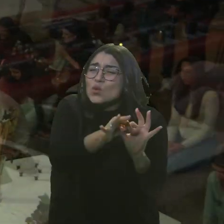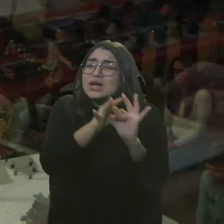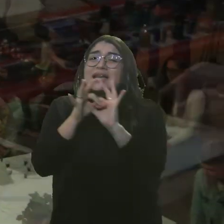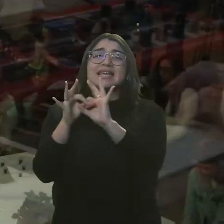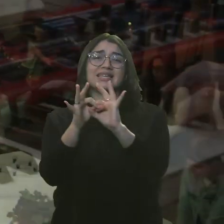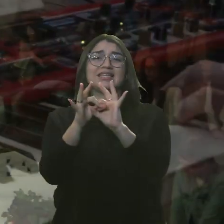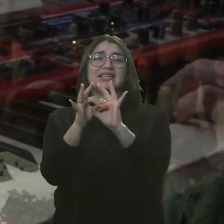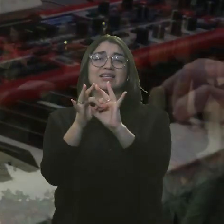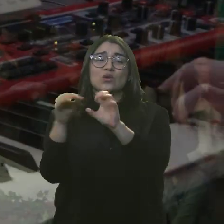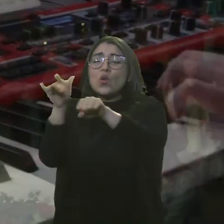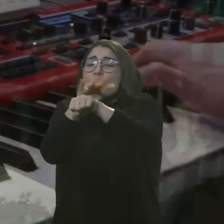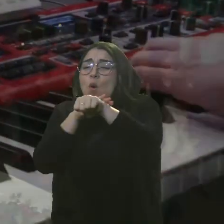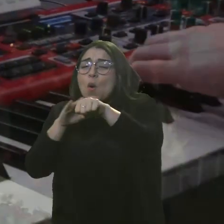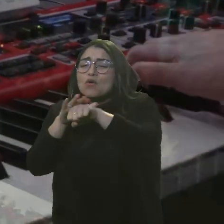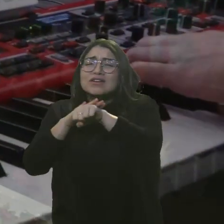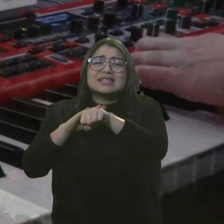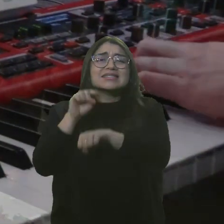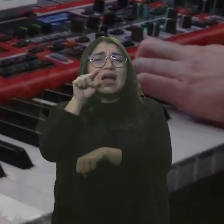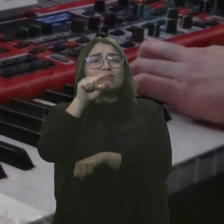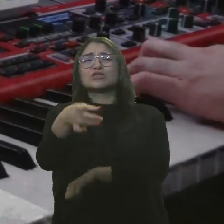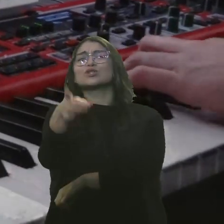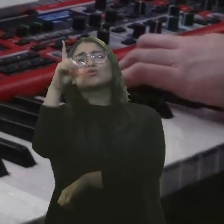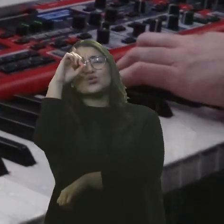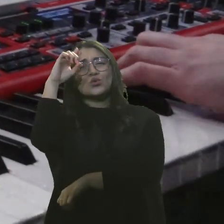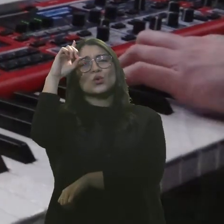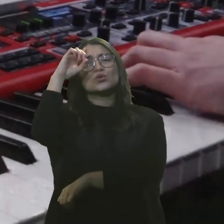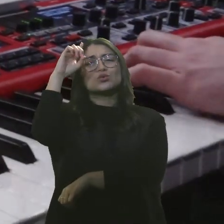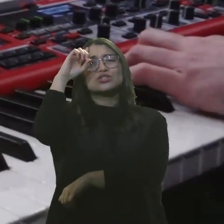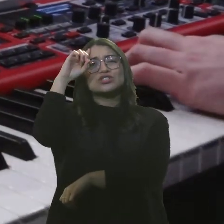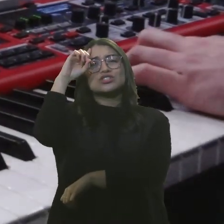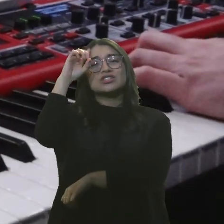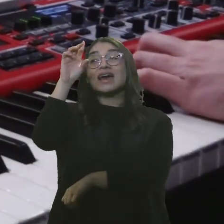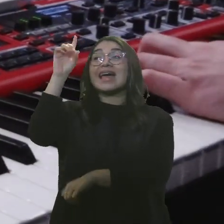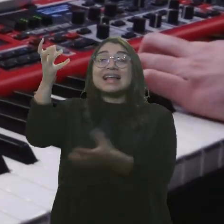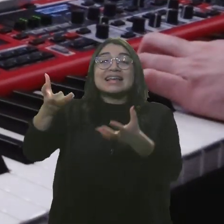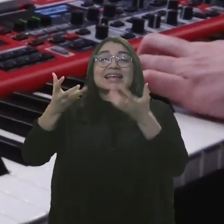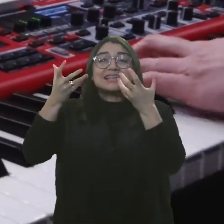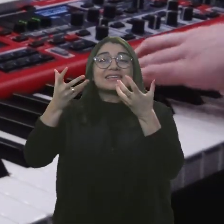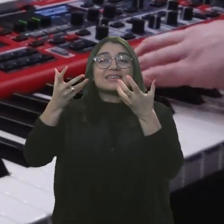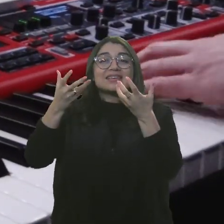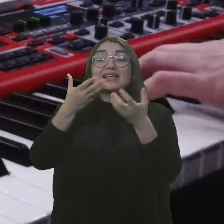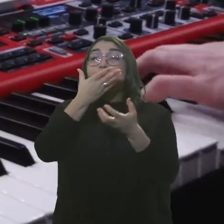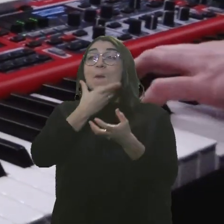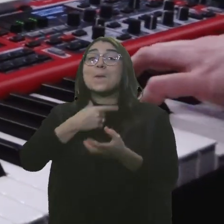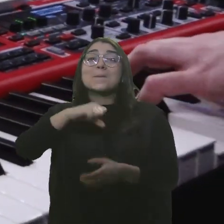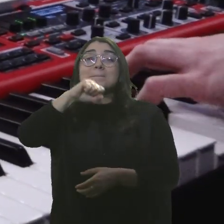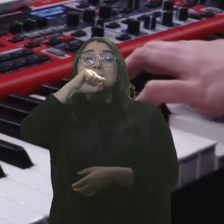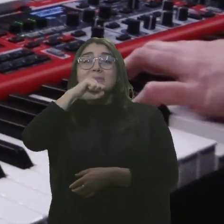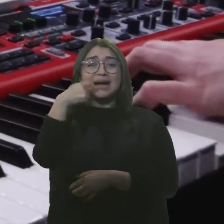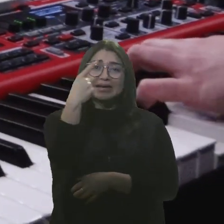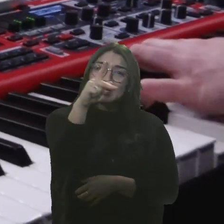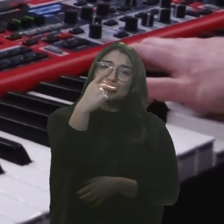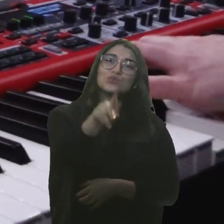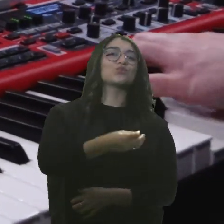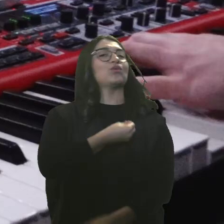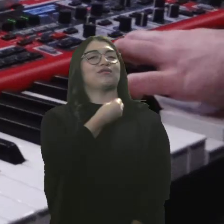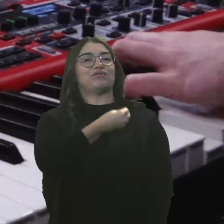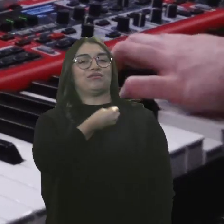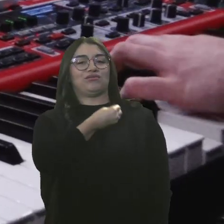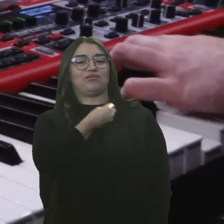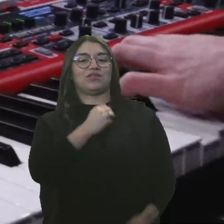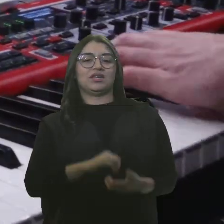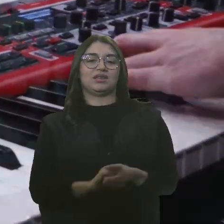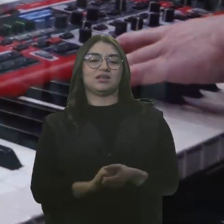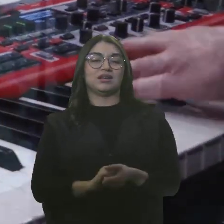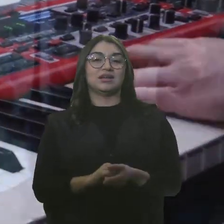você diariamente, Ele quer ser seu Pai, Ele quer exercer isso sobre a tua vida.